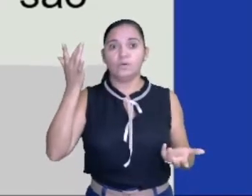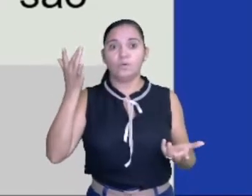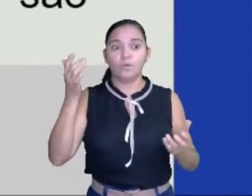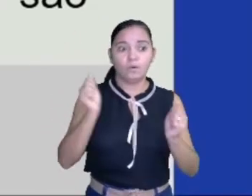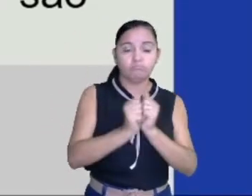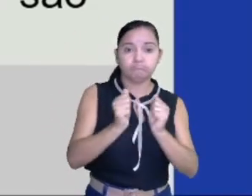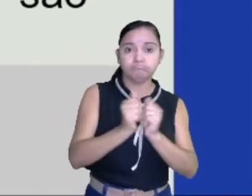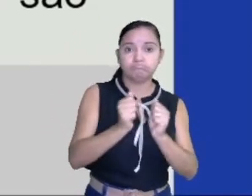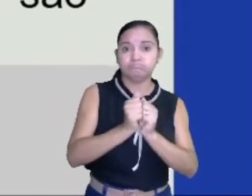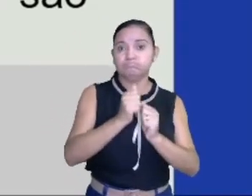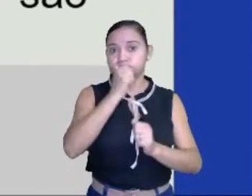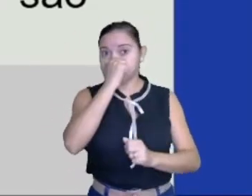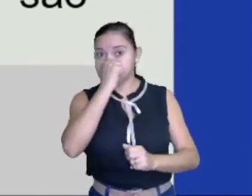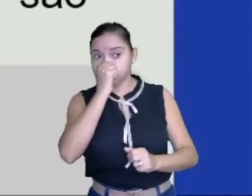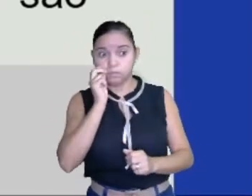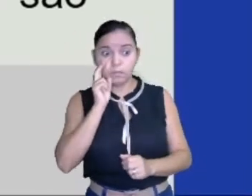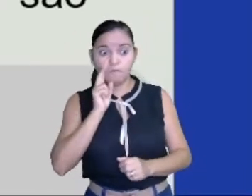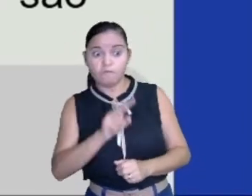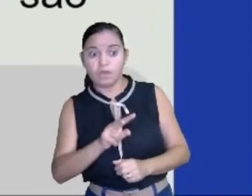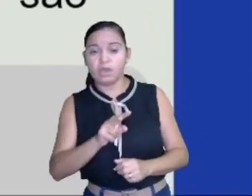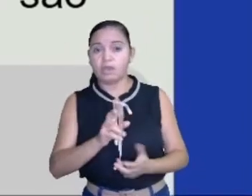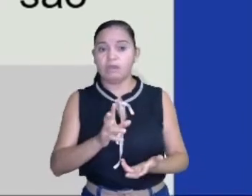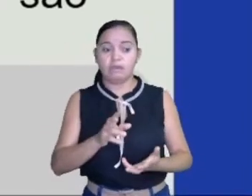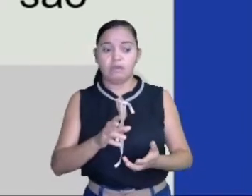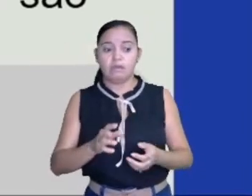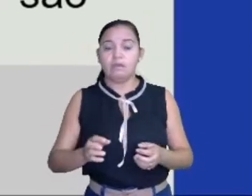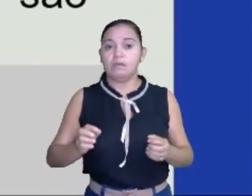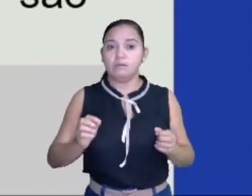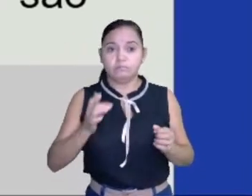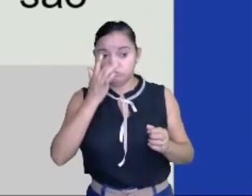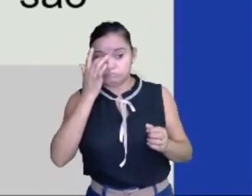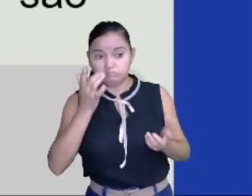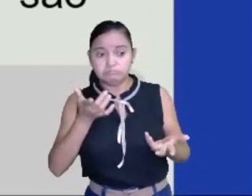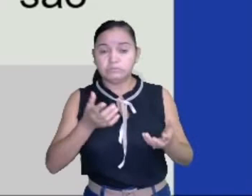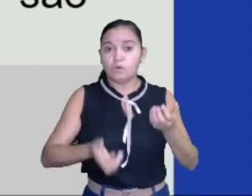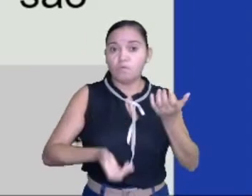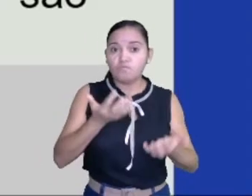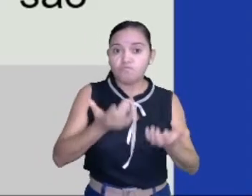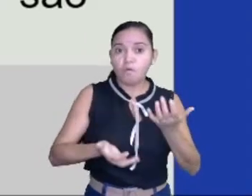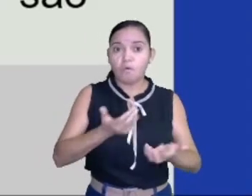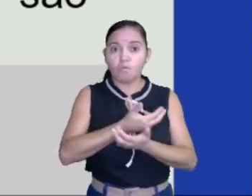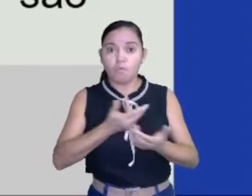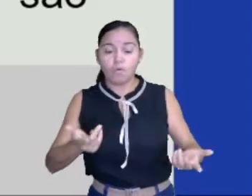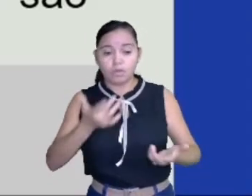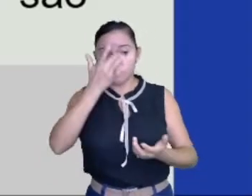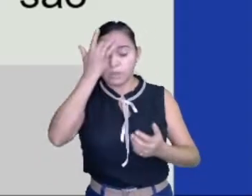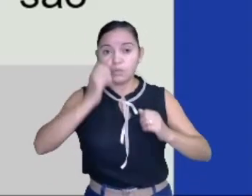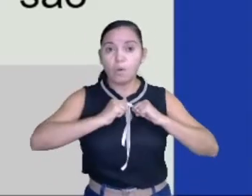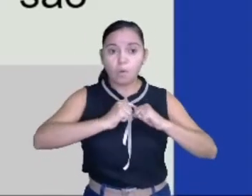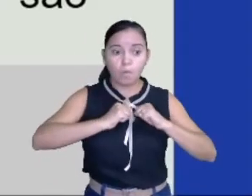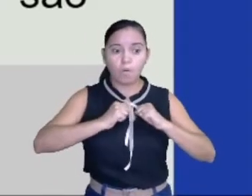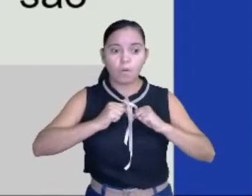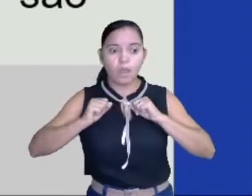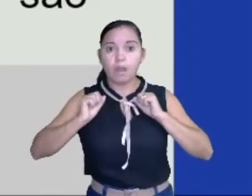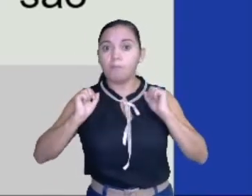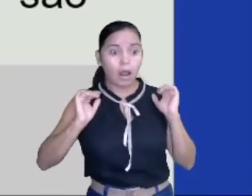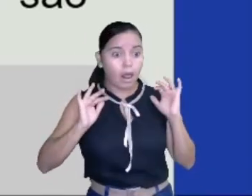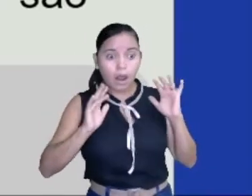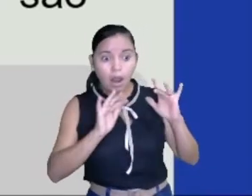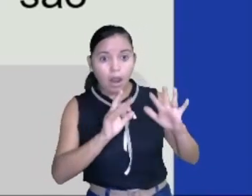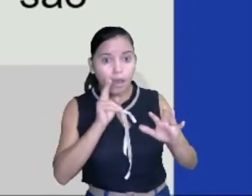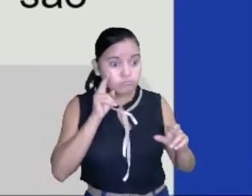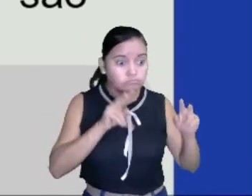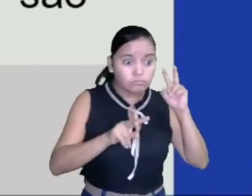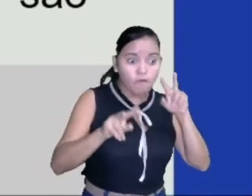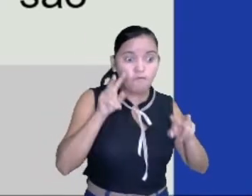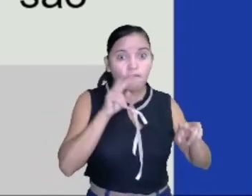acidente, certo? E quando aqueles acontecimentos, aqueles fatos acontecem ali, junta um monte de gente,